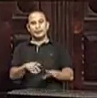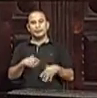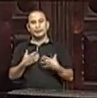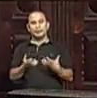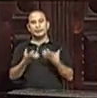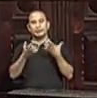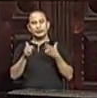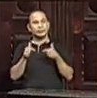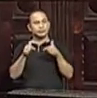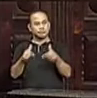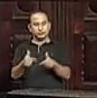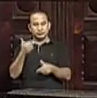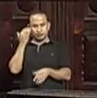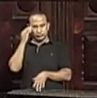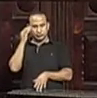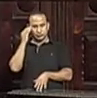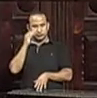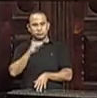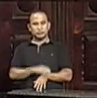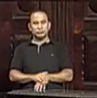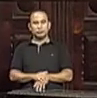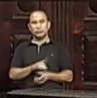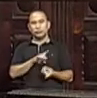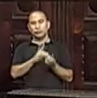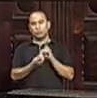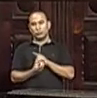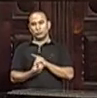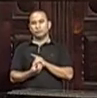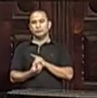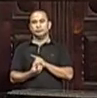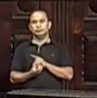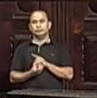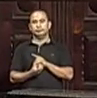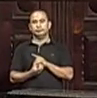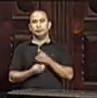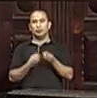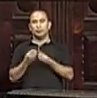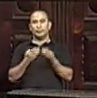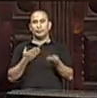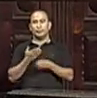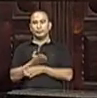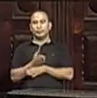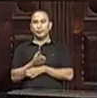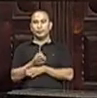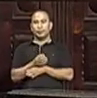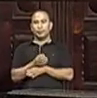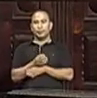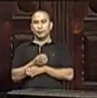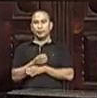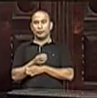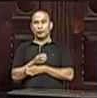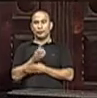se posicionava contra a liminar. Como ele entrou com essa ação agora,